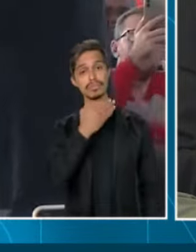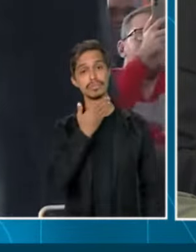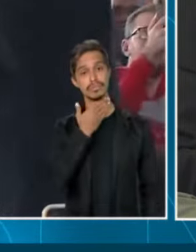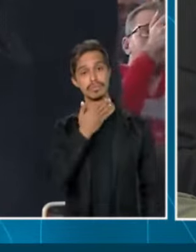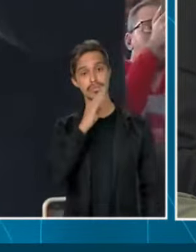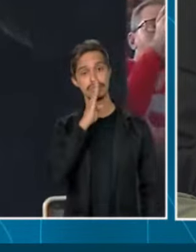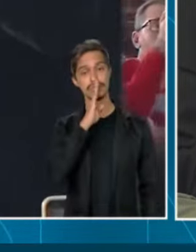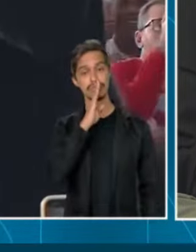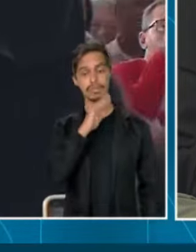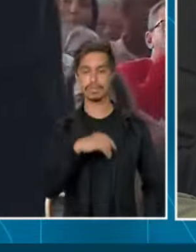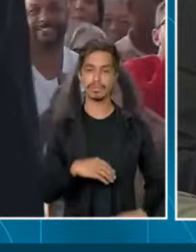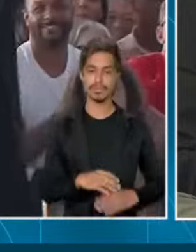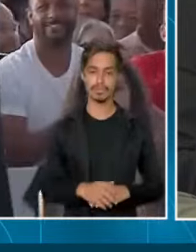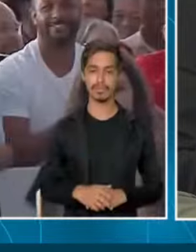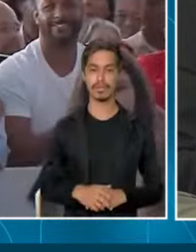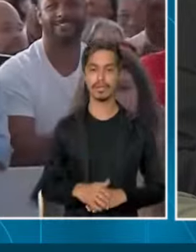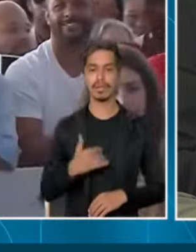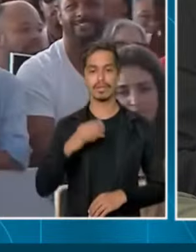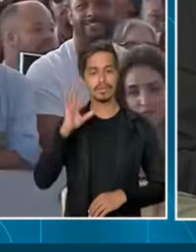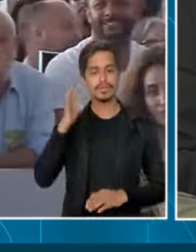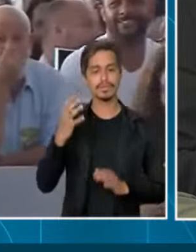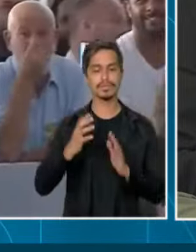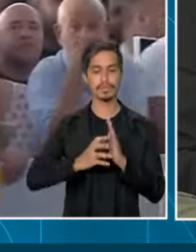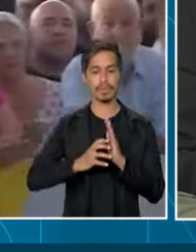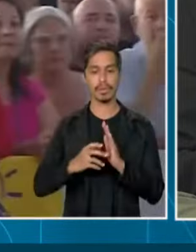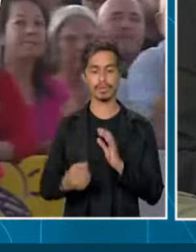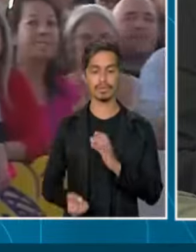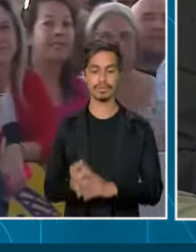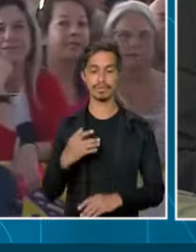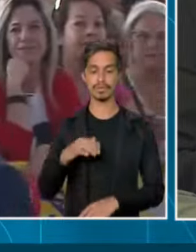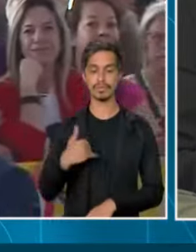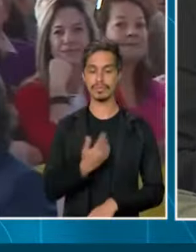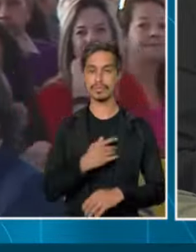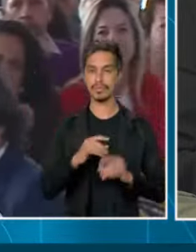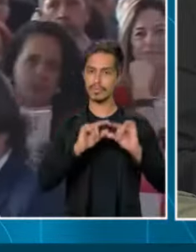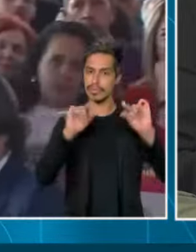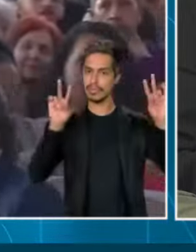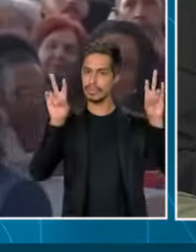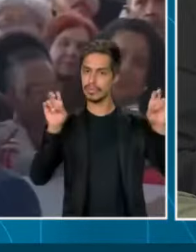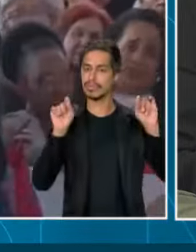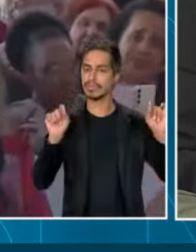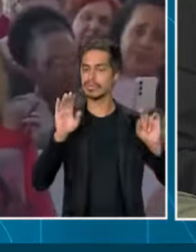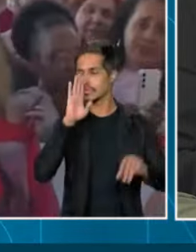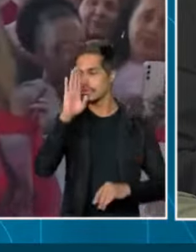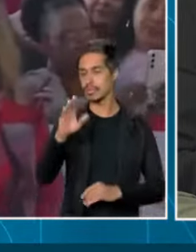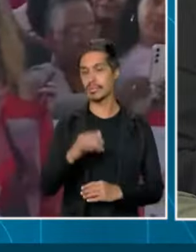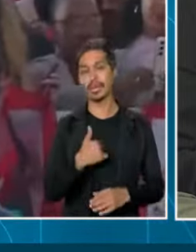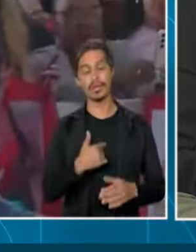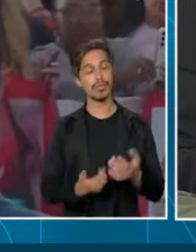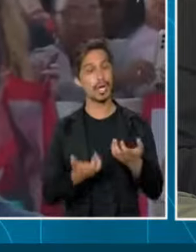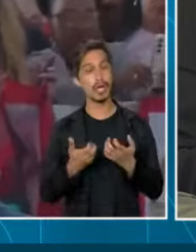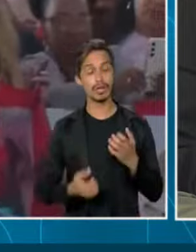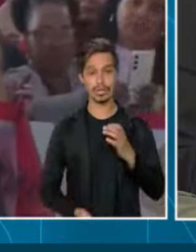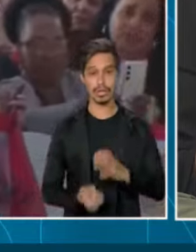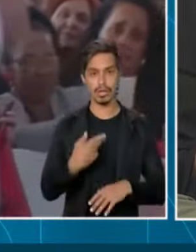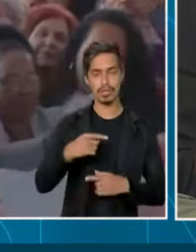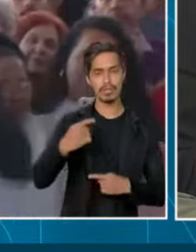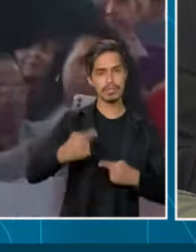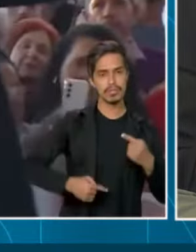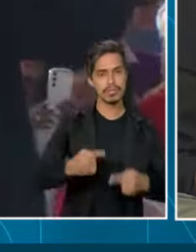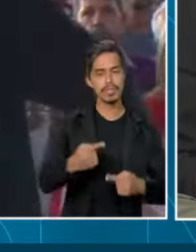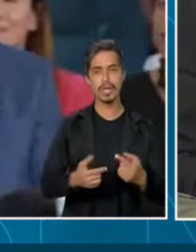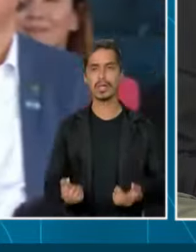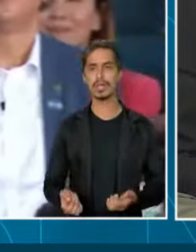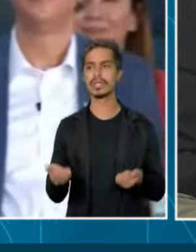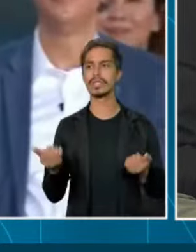dizia economia, agora dizem 21%, ou seja, a economia já deixou de ser preocupação para muita gente, enquanto a violência